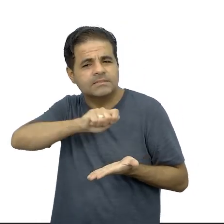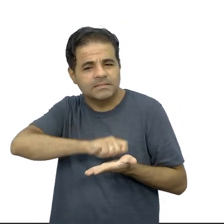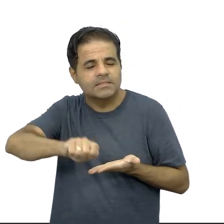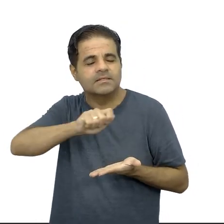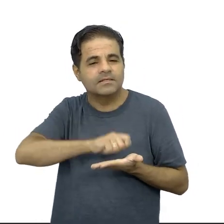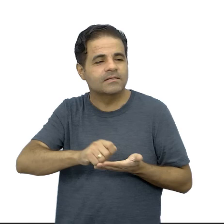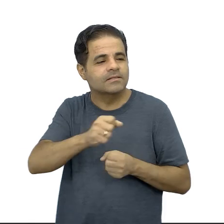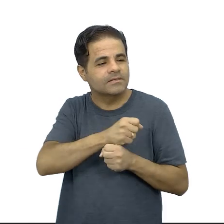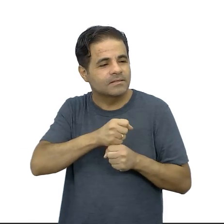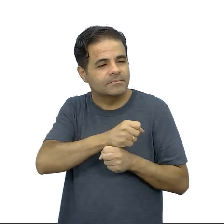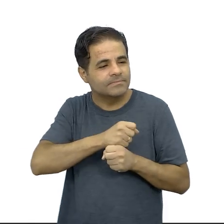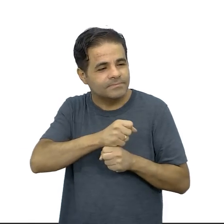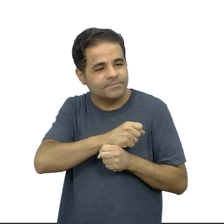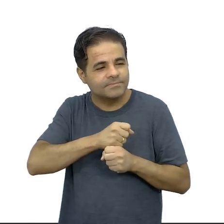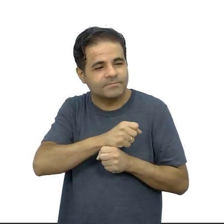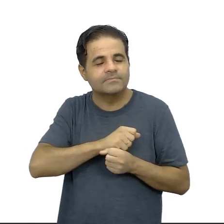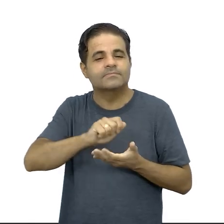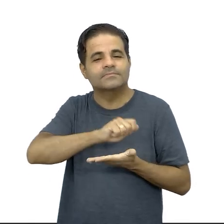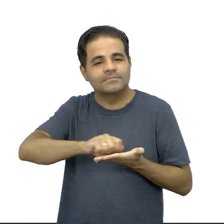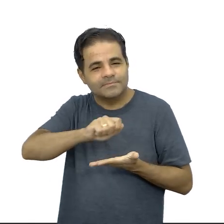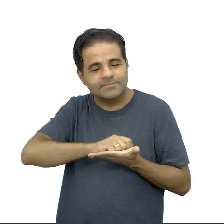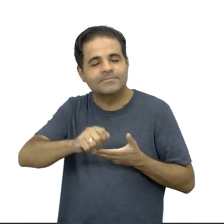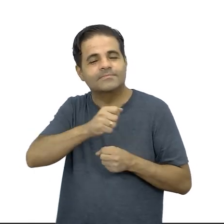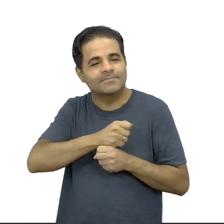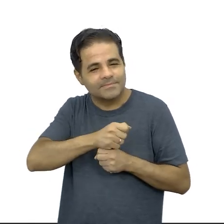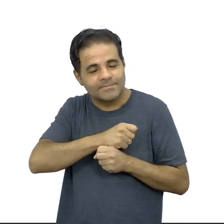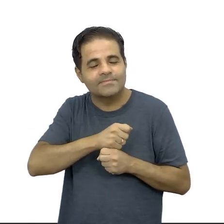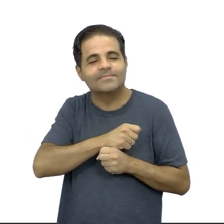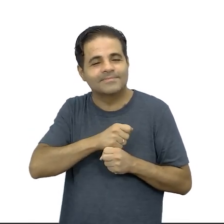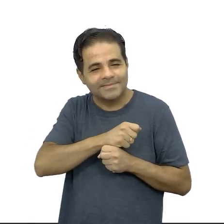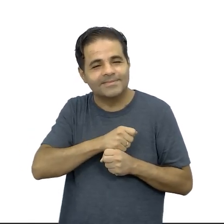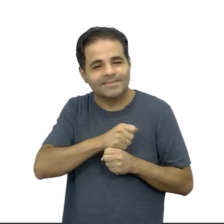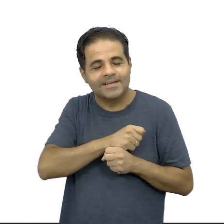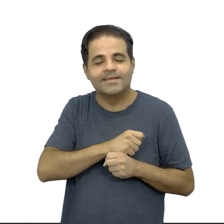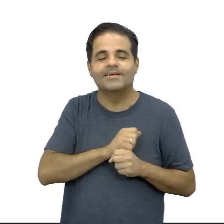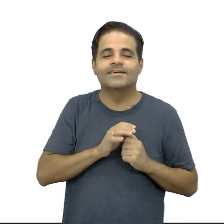científicos. Então, dá também ainda, aproveitando o